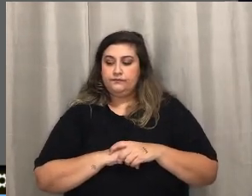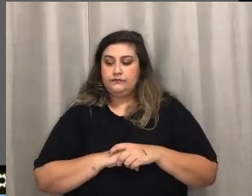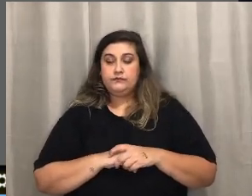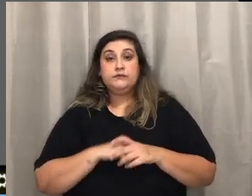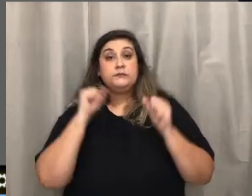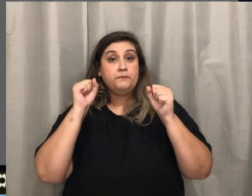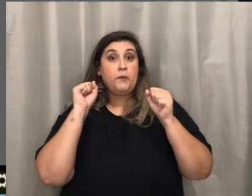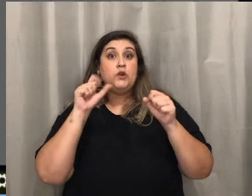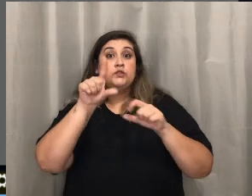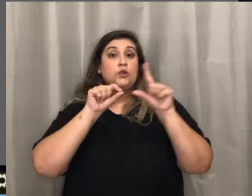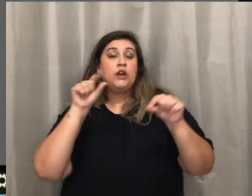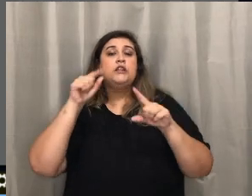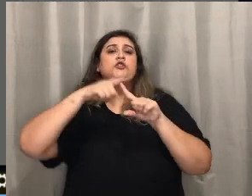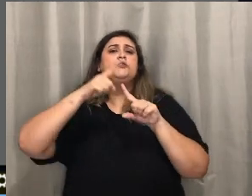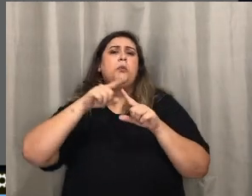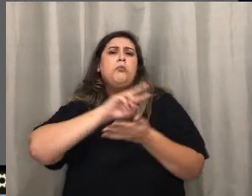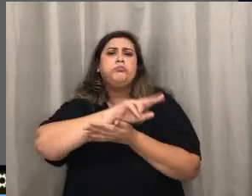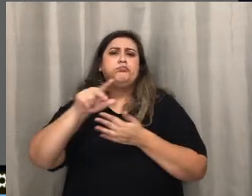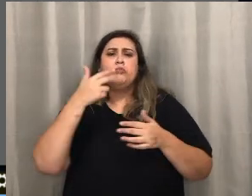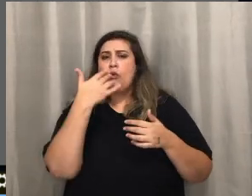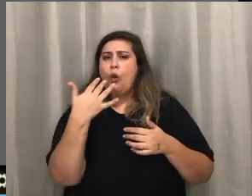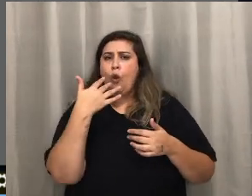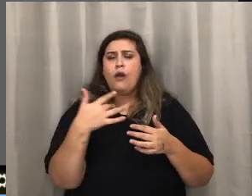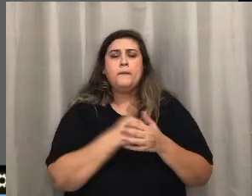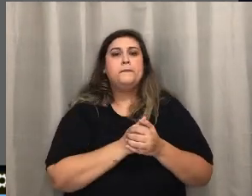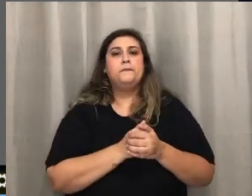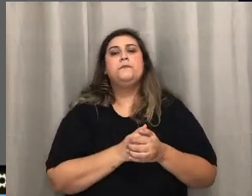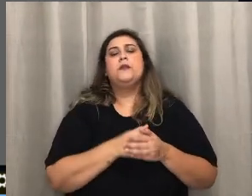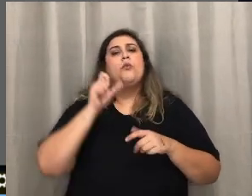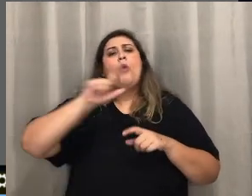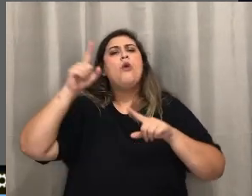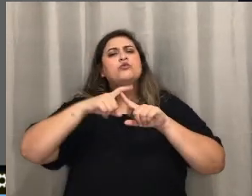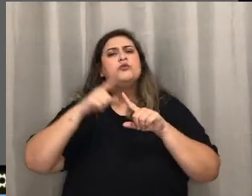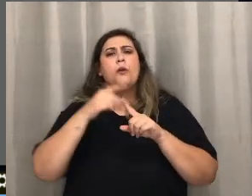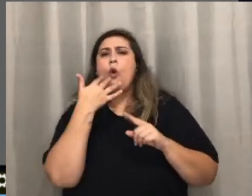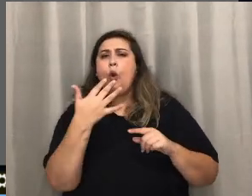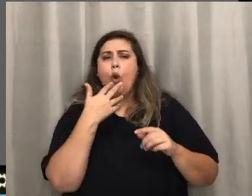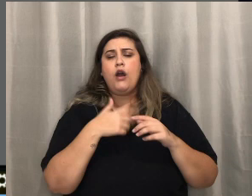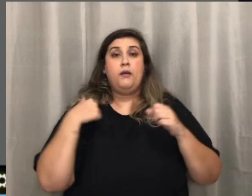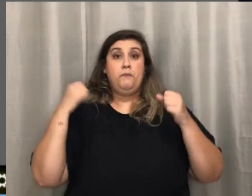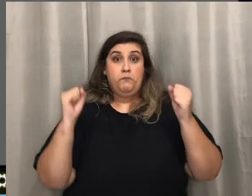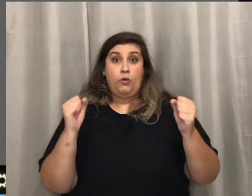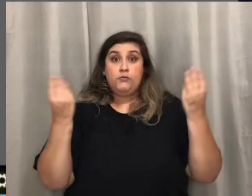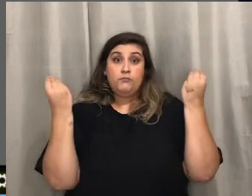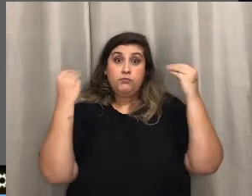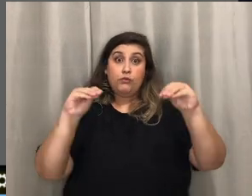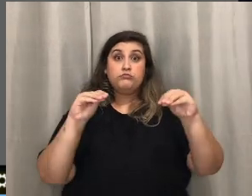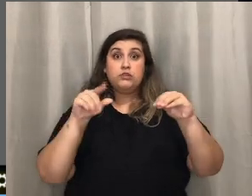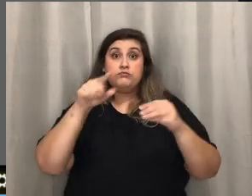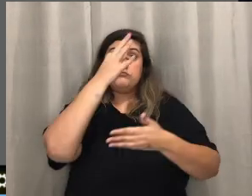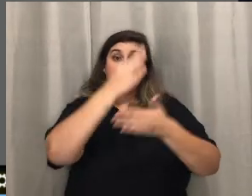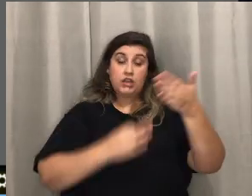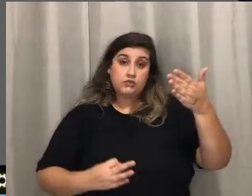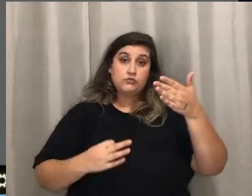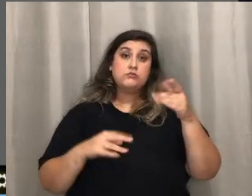Eu posso ainda escolher tipos de cores, né? Então, vocês vão escolhendo o tipo das cores. Eu posso aplicar